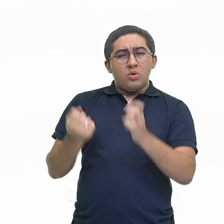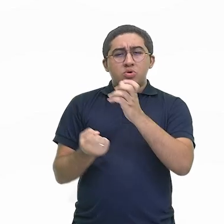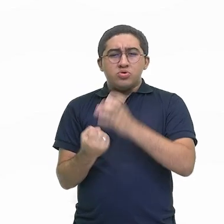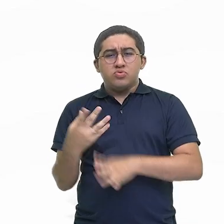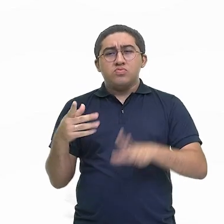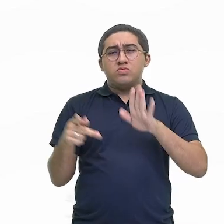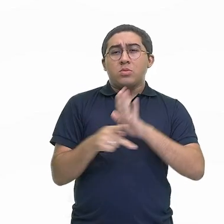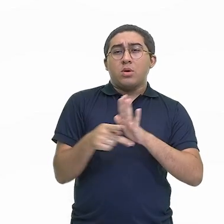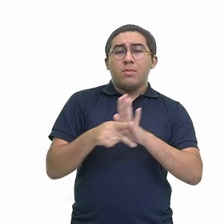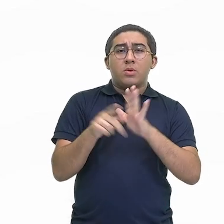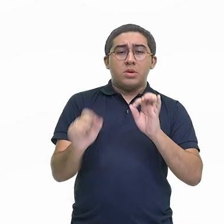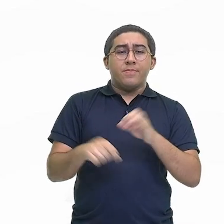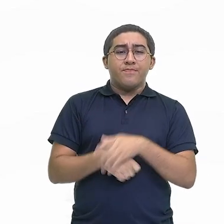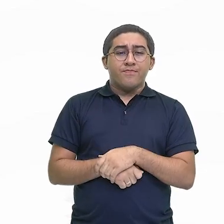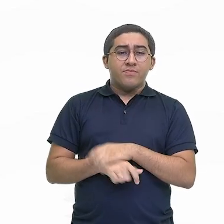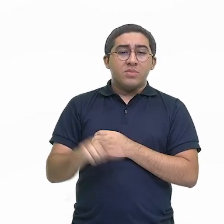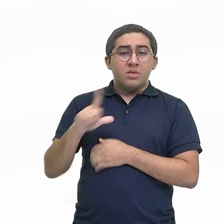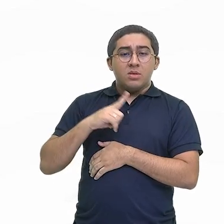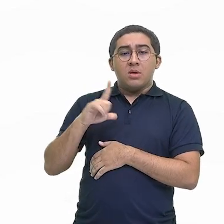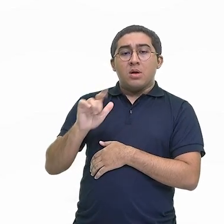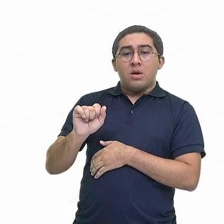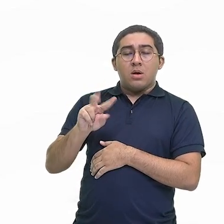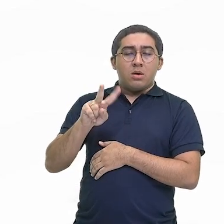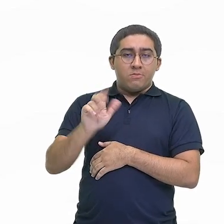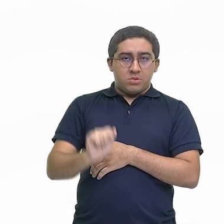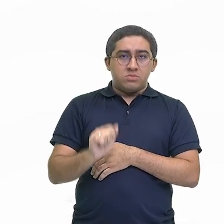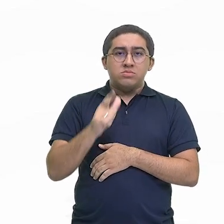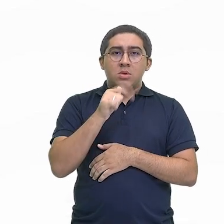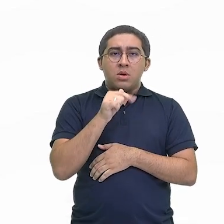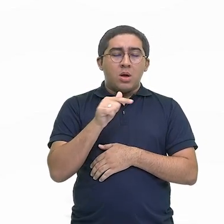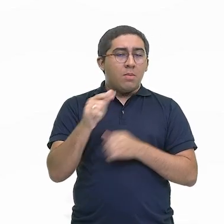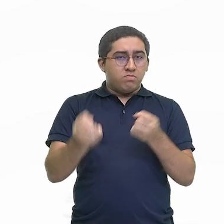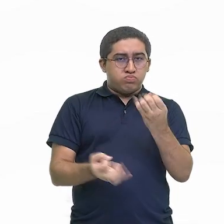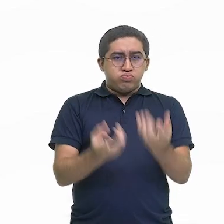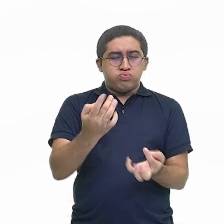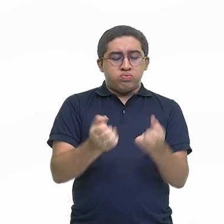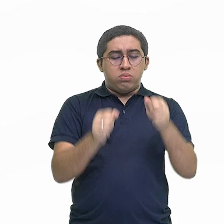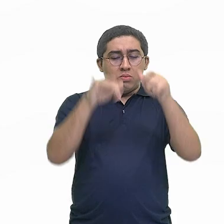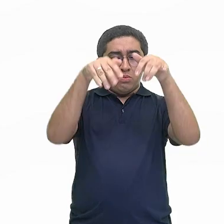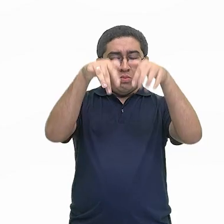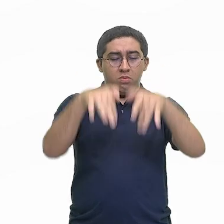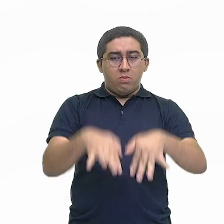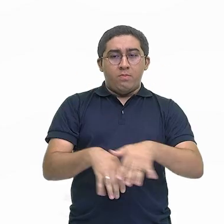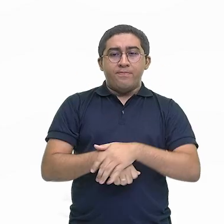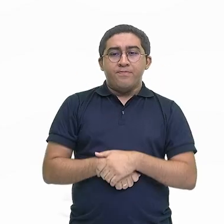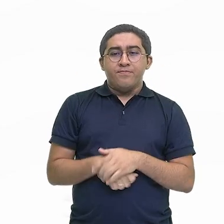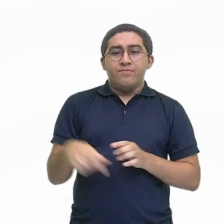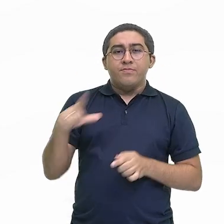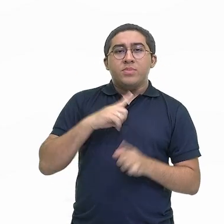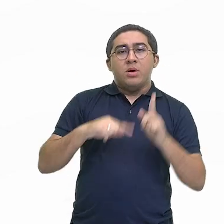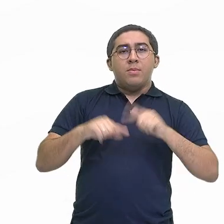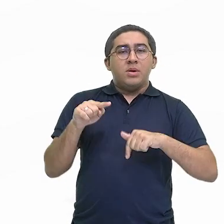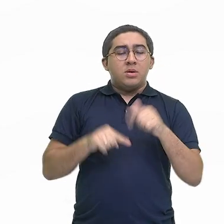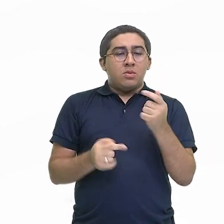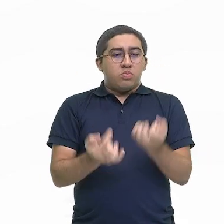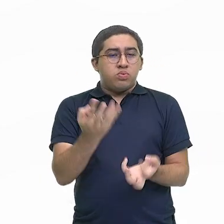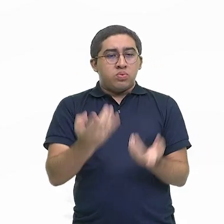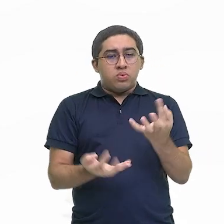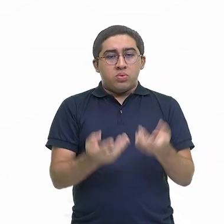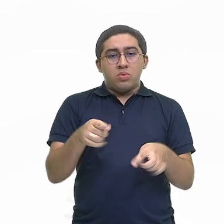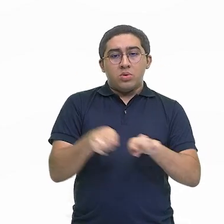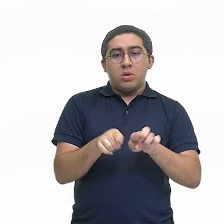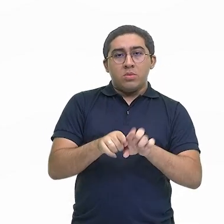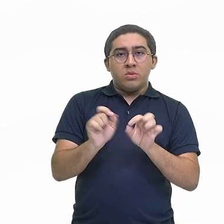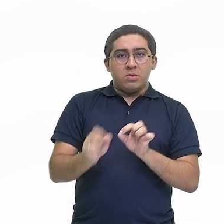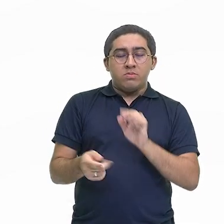a partir da lava dos vulcões mesmo. Então você tem ali aquele material muito quente que veio